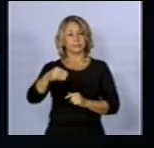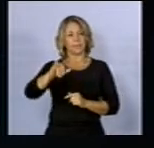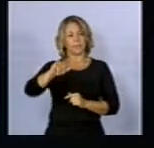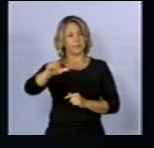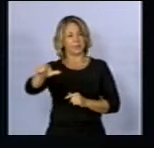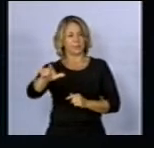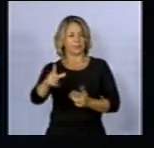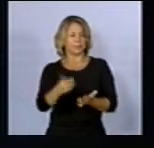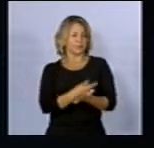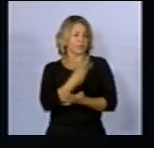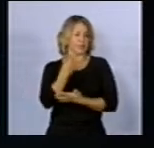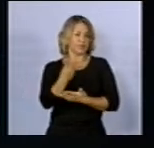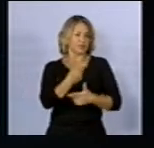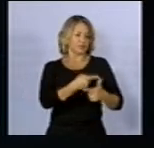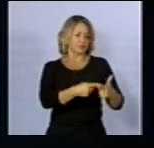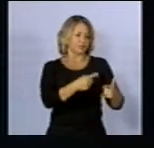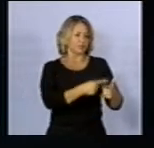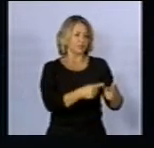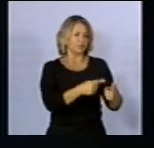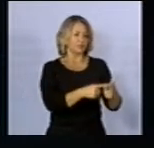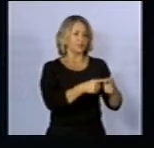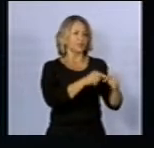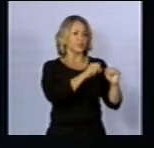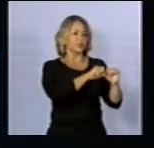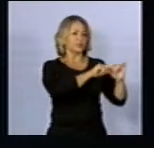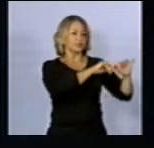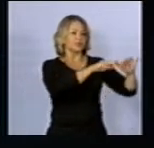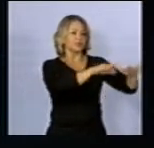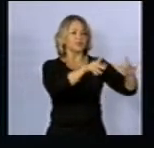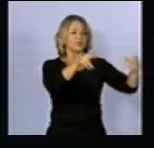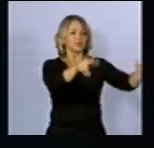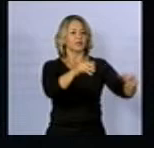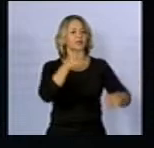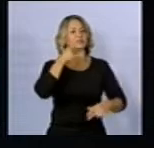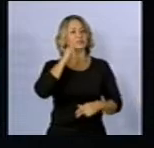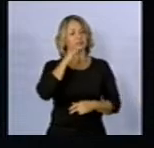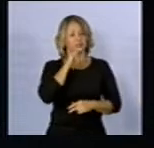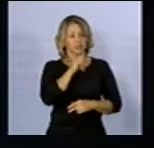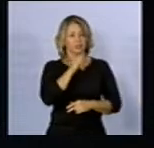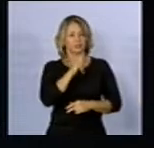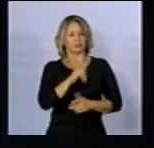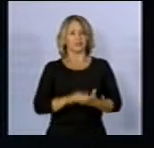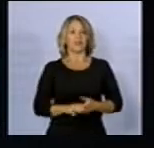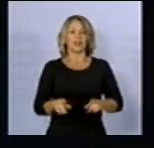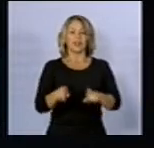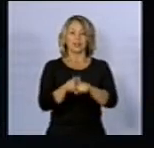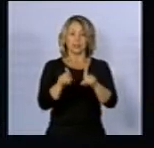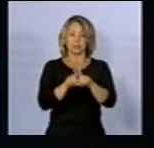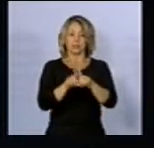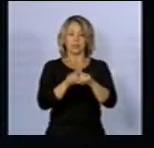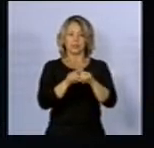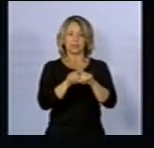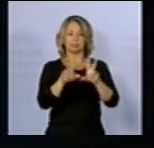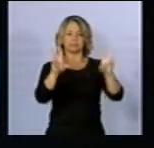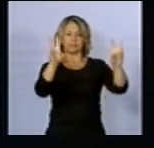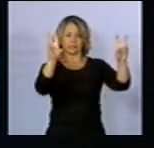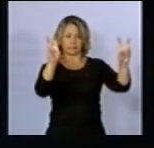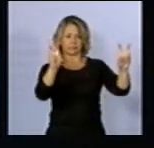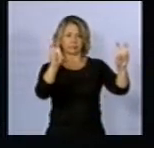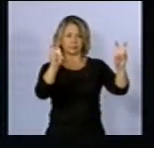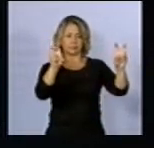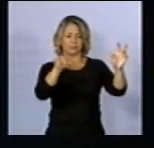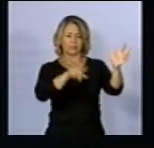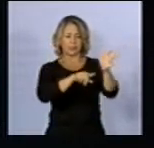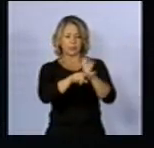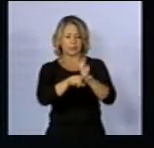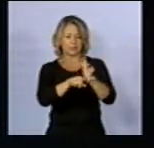ocorrência de uma distribuição desse tipo. Uma estimativa de risco, então, é